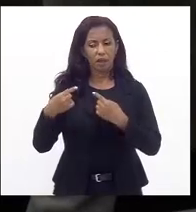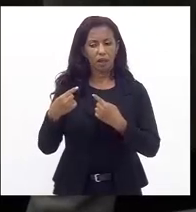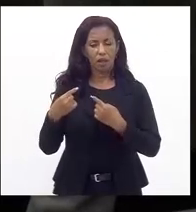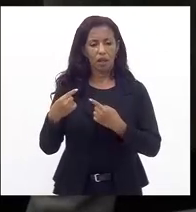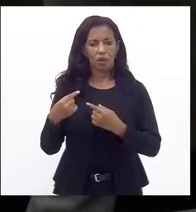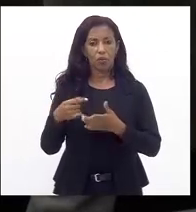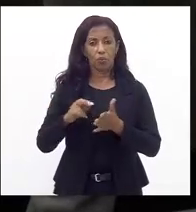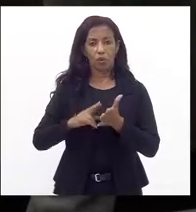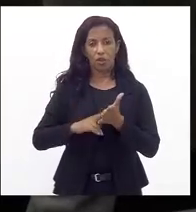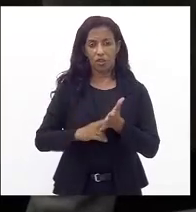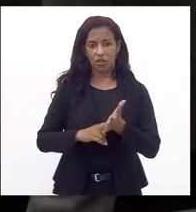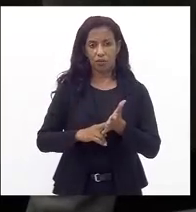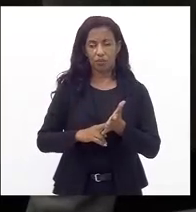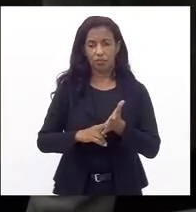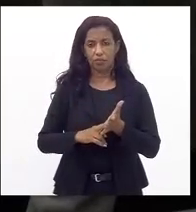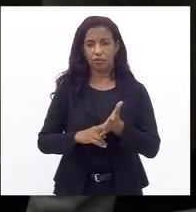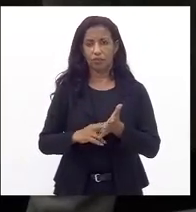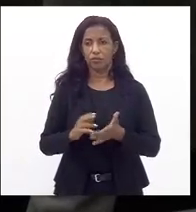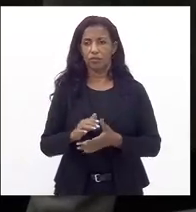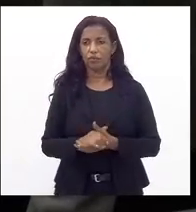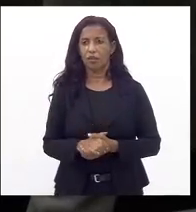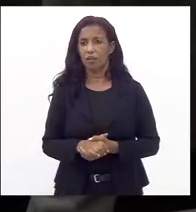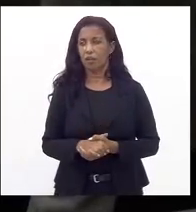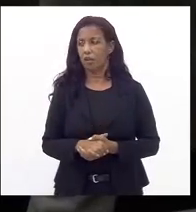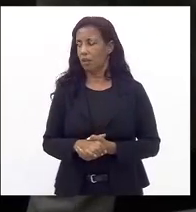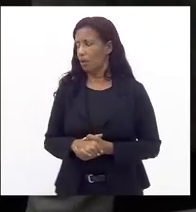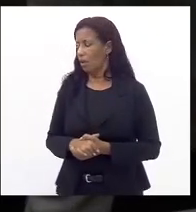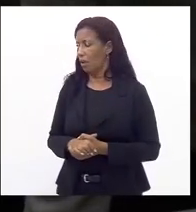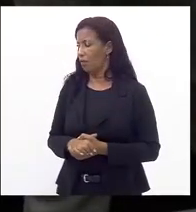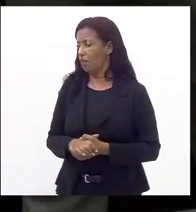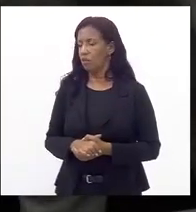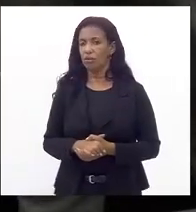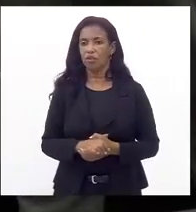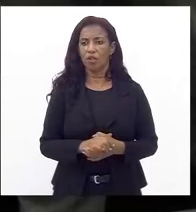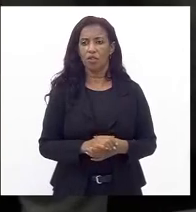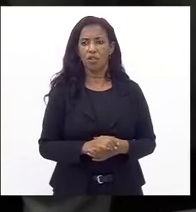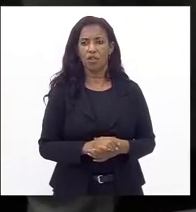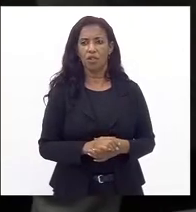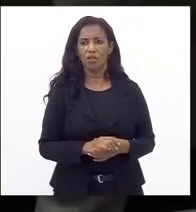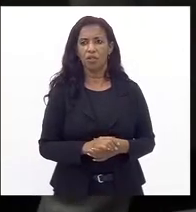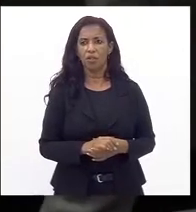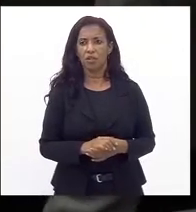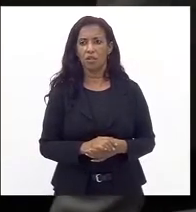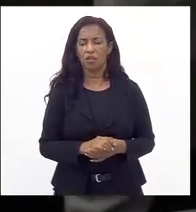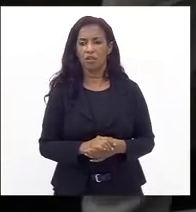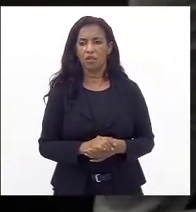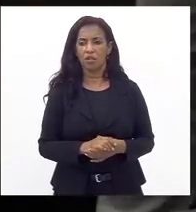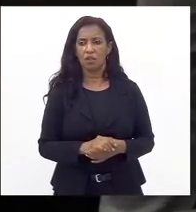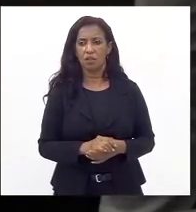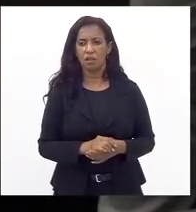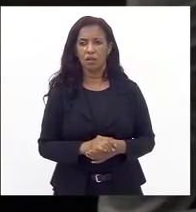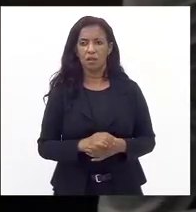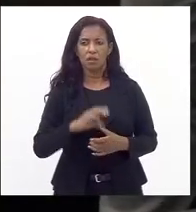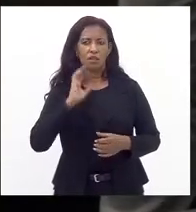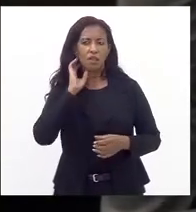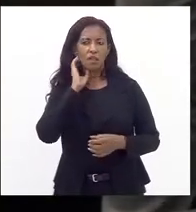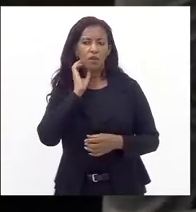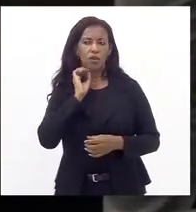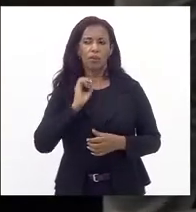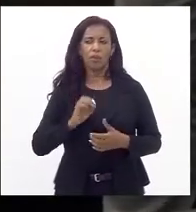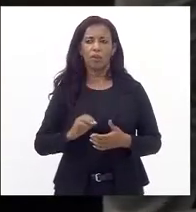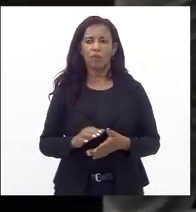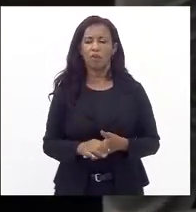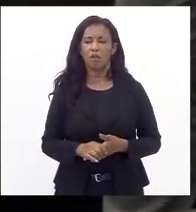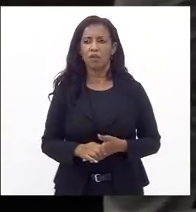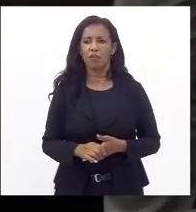eu entrar no regime eu votaria contrário todas os projetos de lei também Miranda funcional